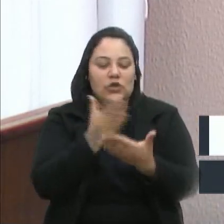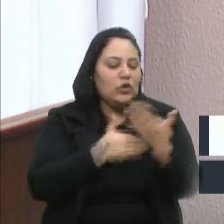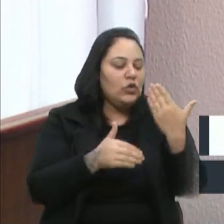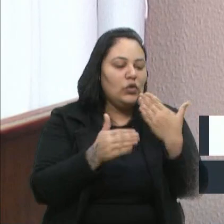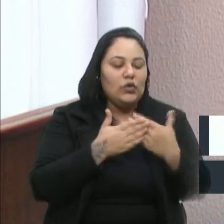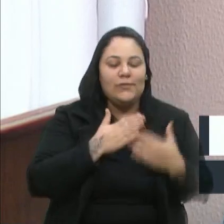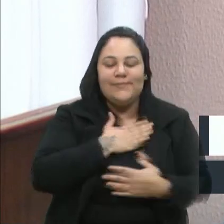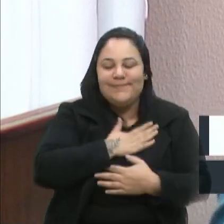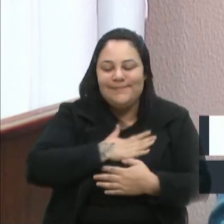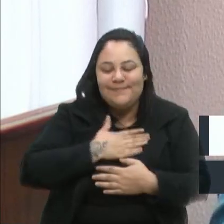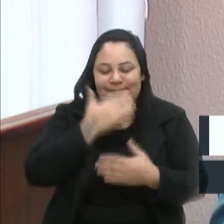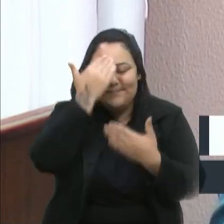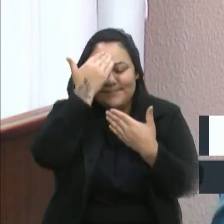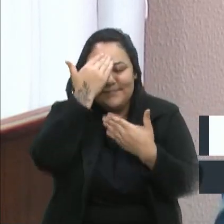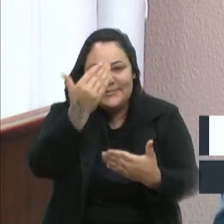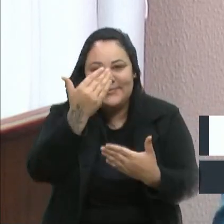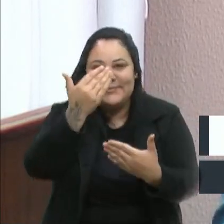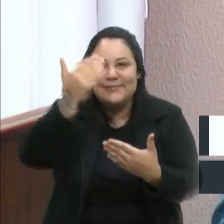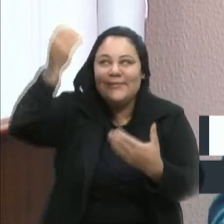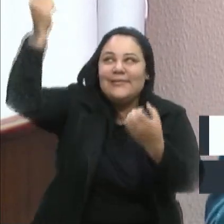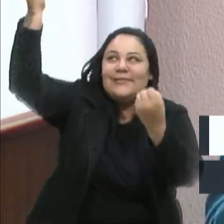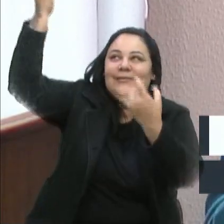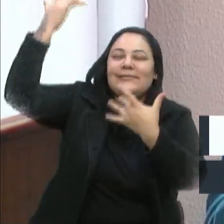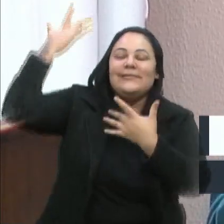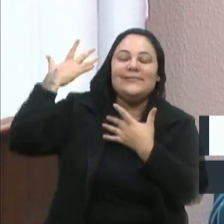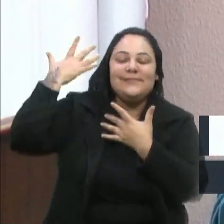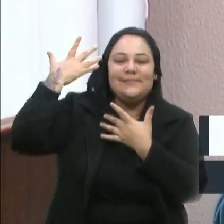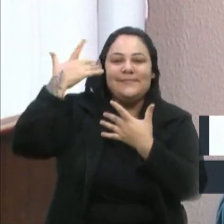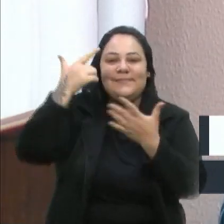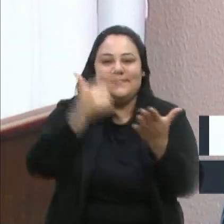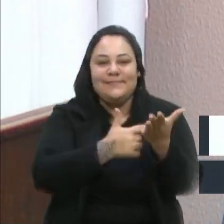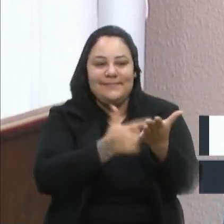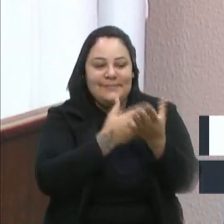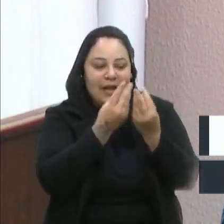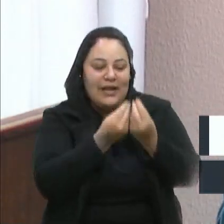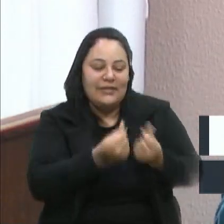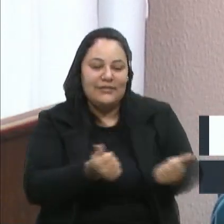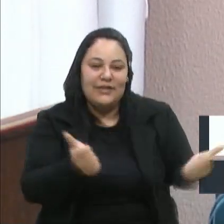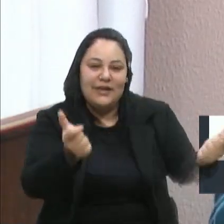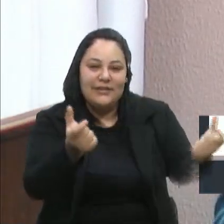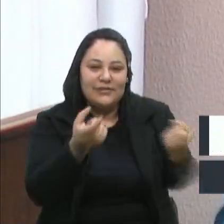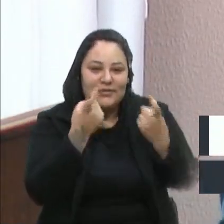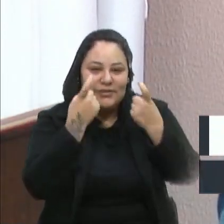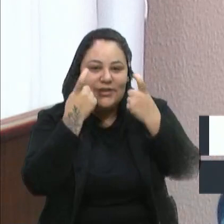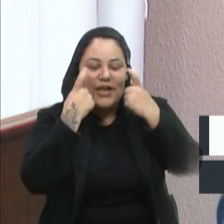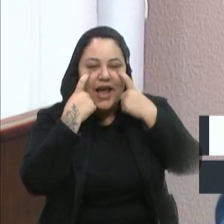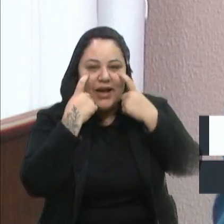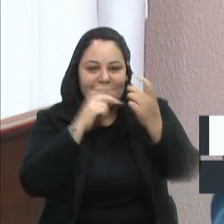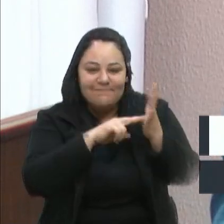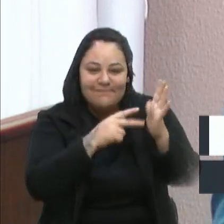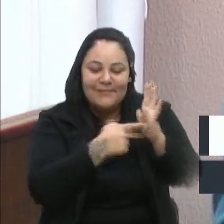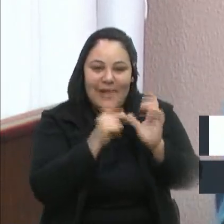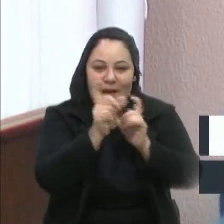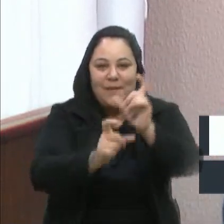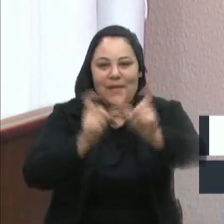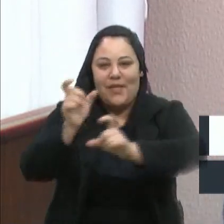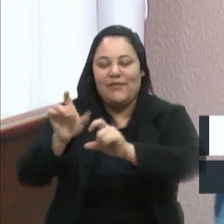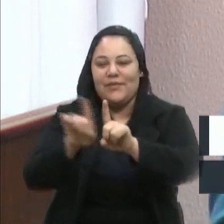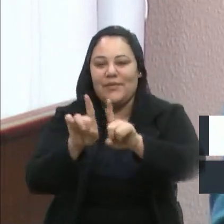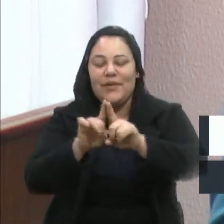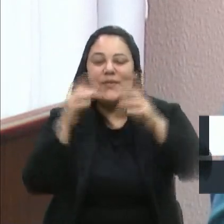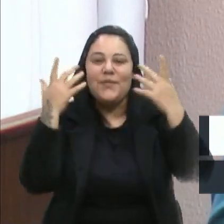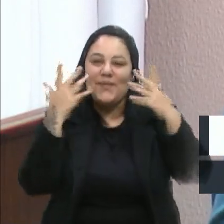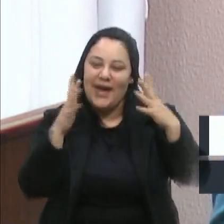gratidão por nos iluminar, a todos, com a sensibilidade do olhar dele e também das suas palavras. Parabéns